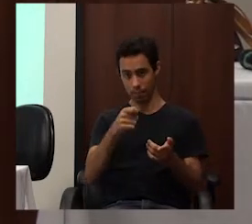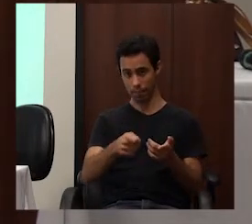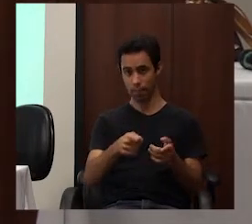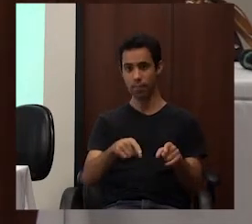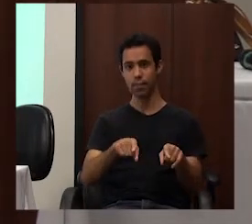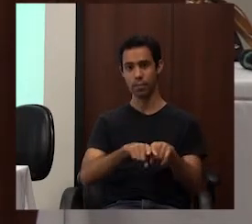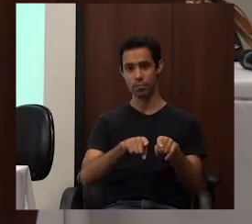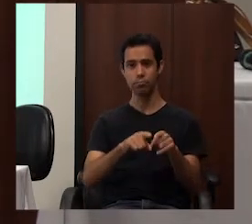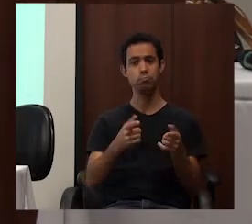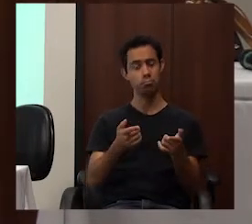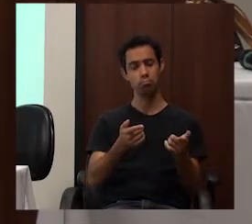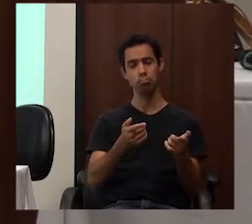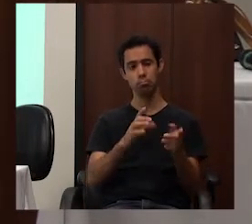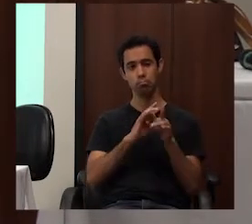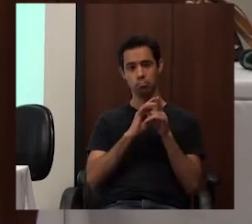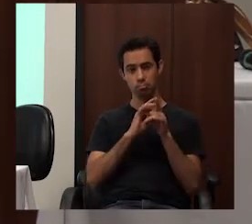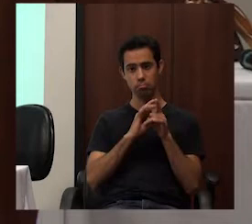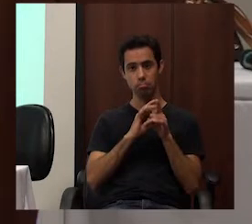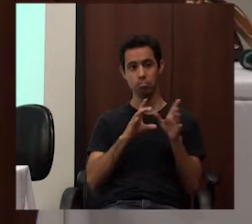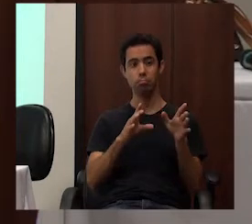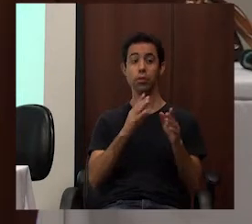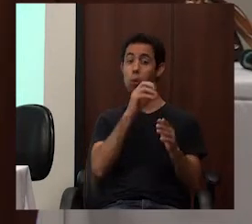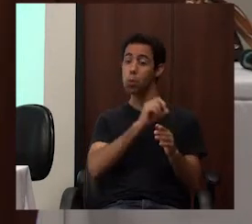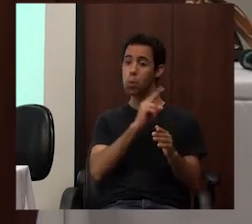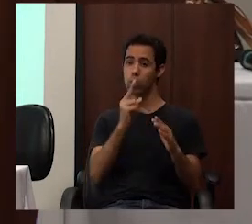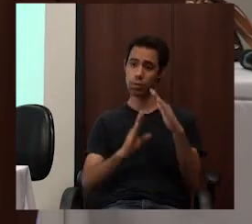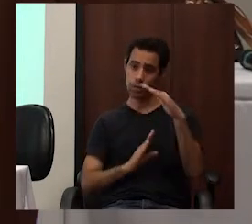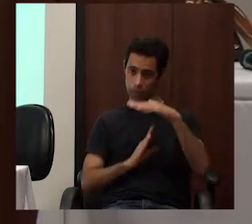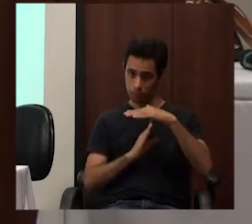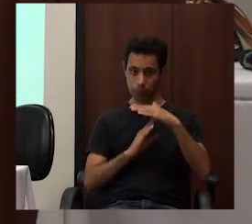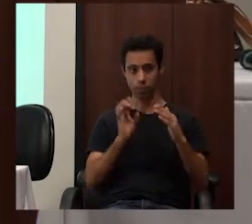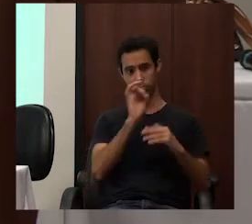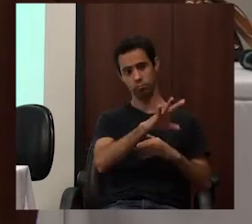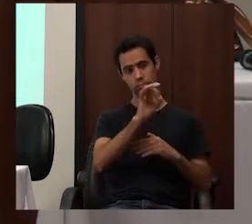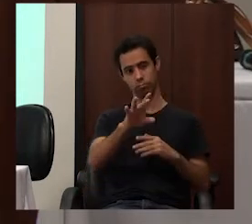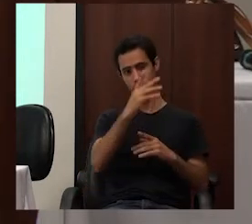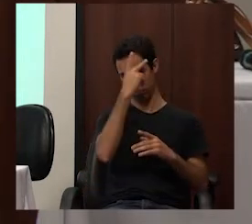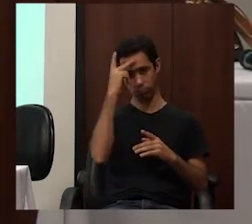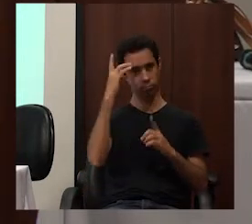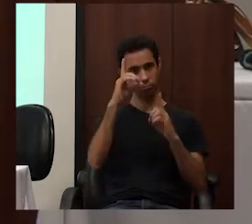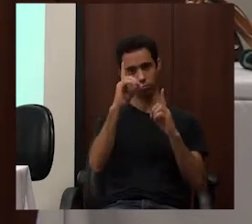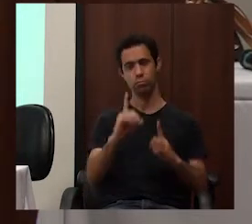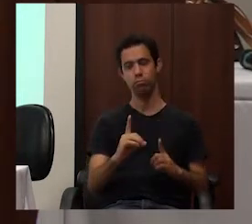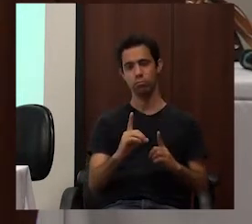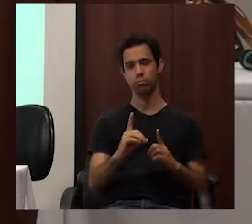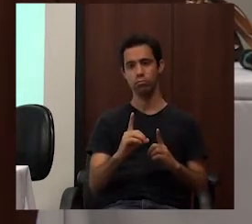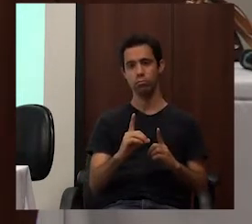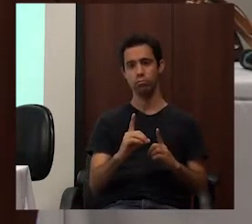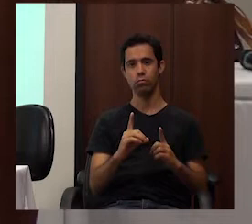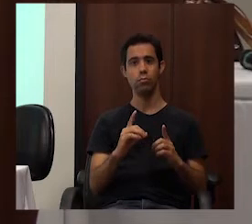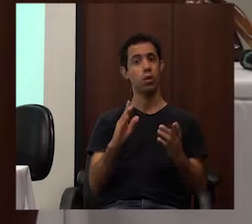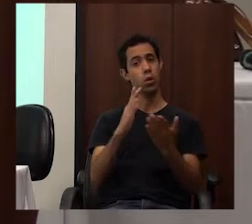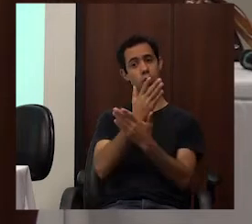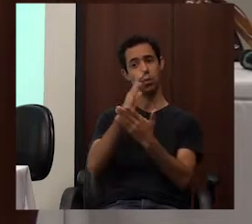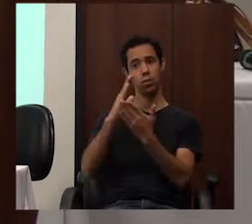elas devem vir em função da limitação de cada pessoa com deficiência. Lógico, algumas